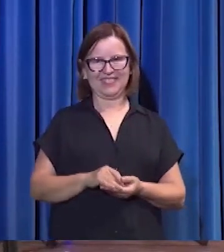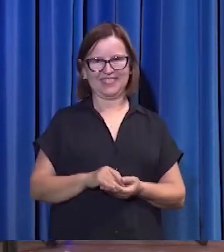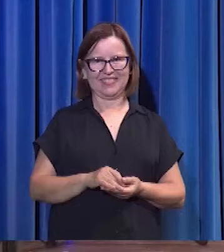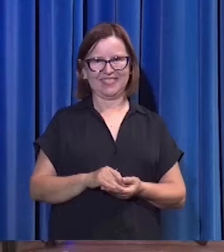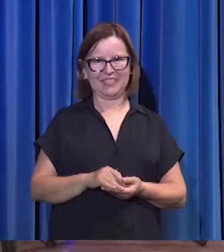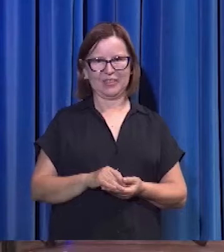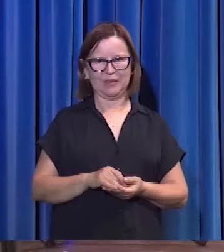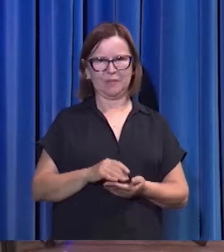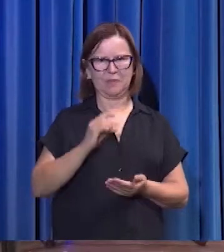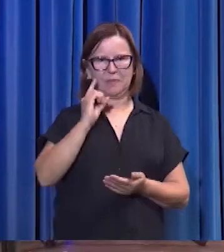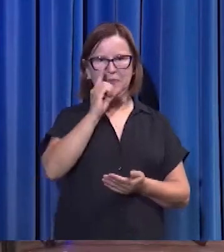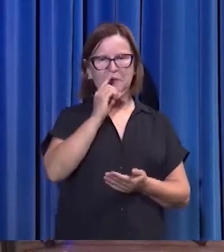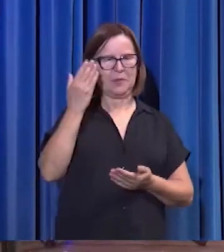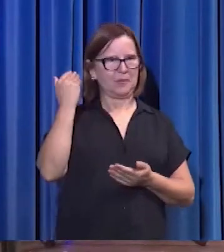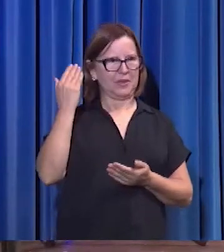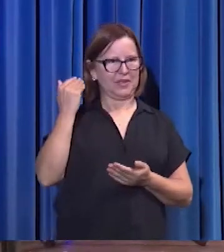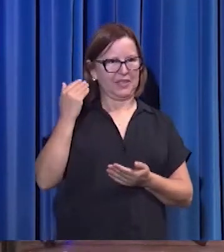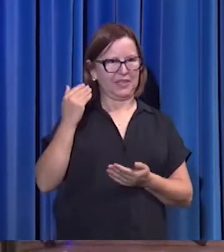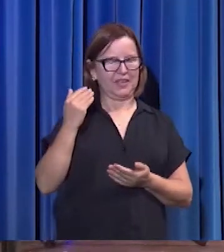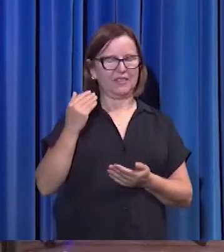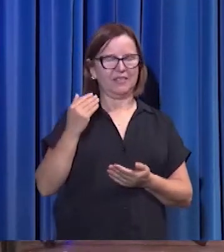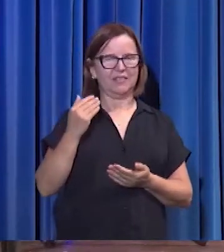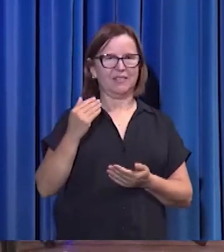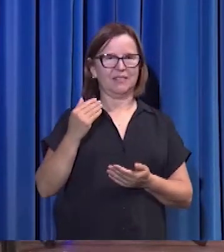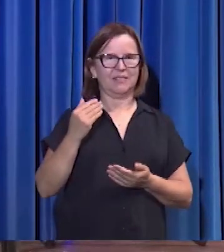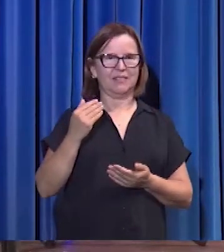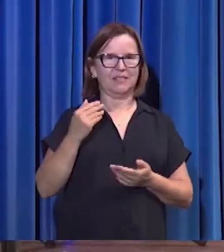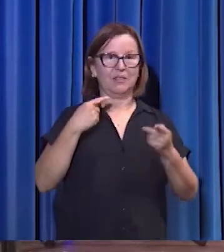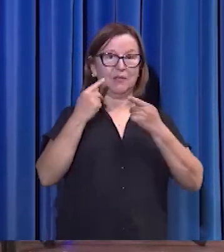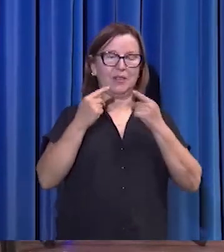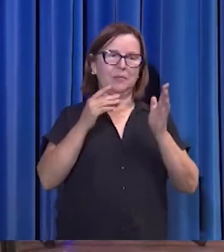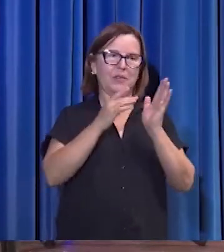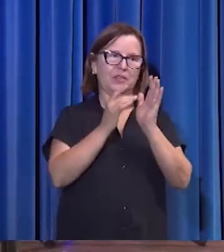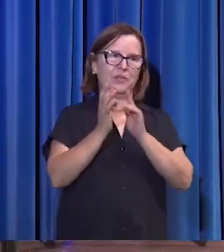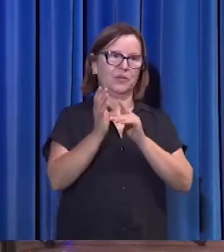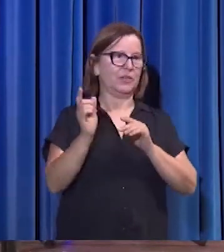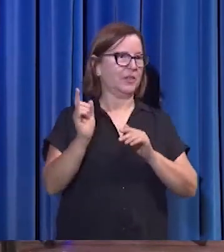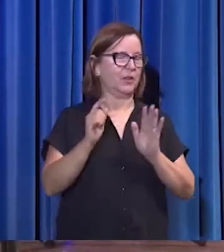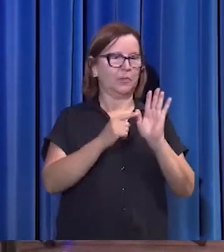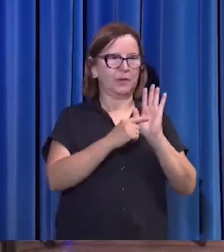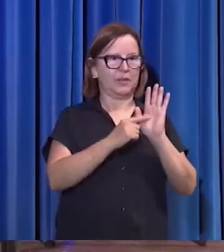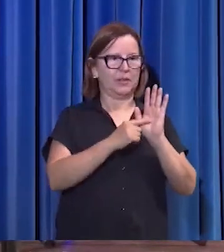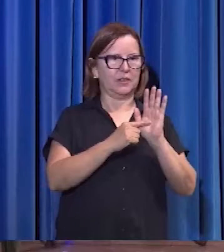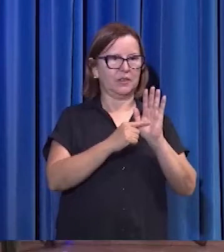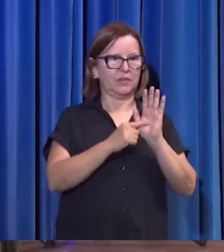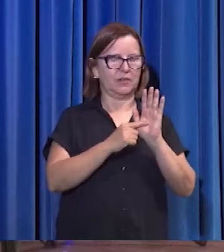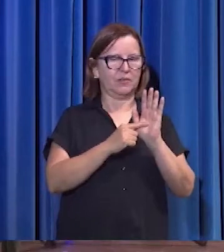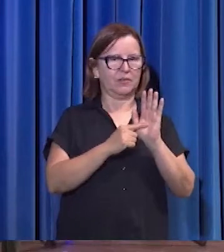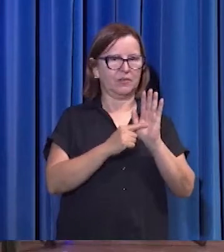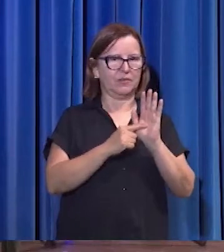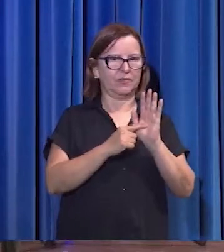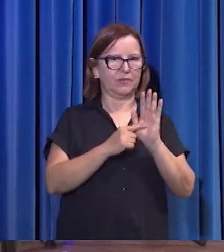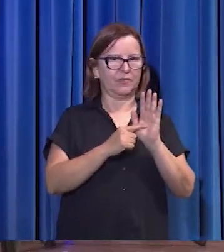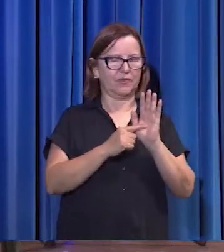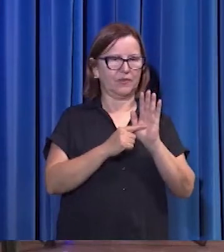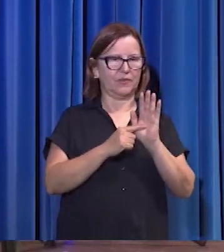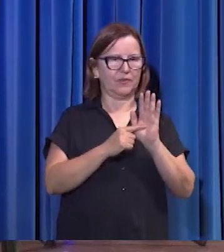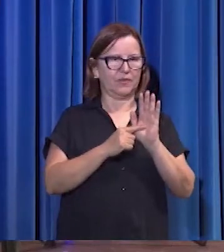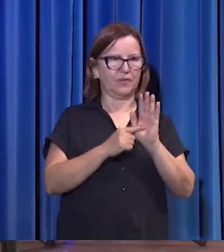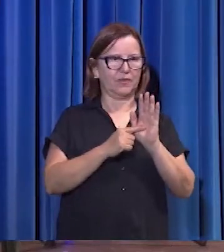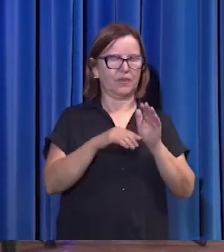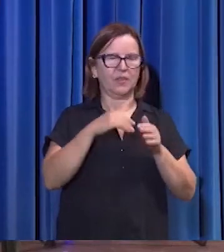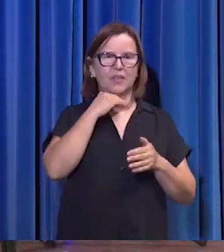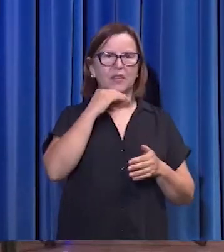Domingo passado nós falamos que Jesus não apareceu a nenhum incrédulo depois da